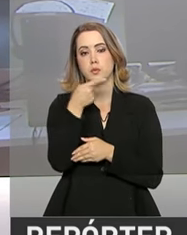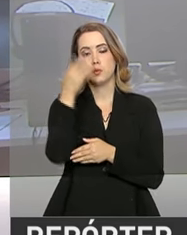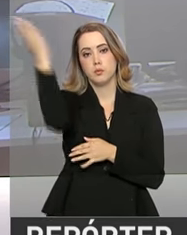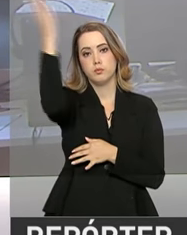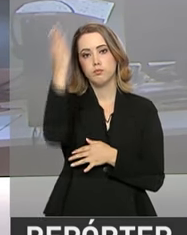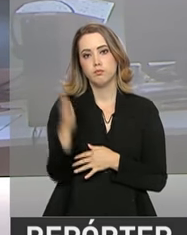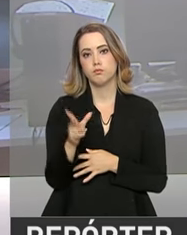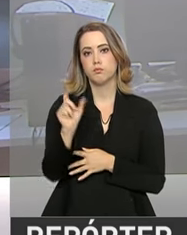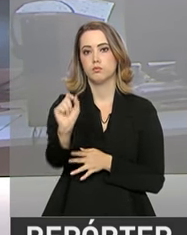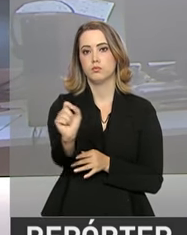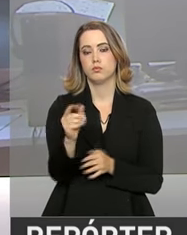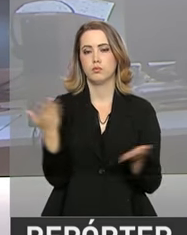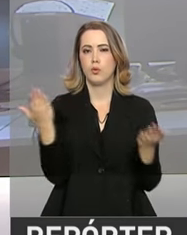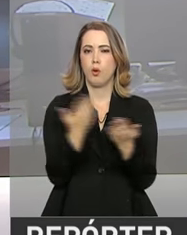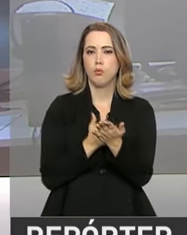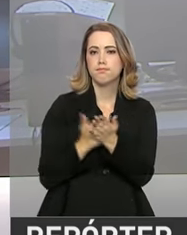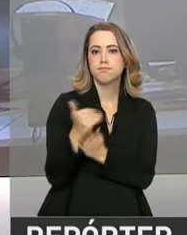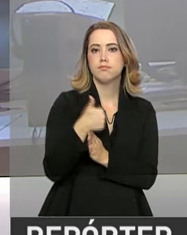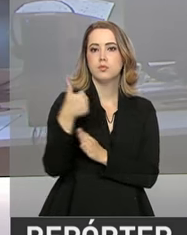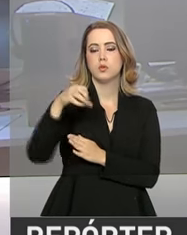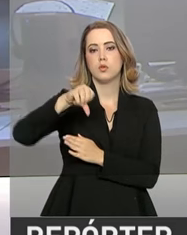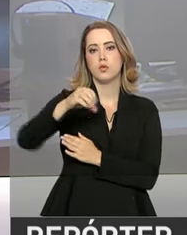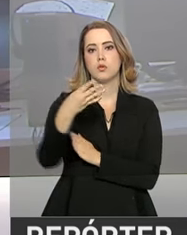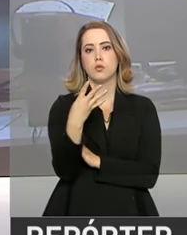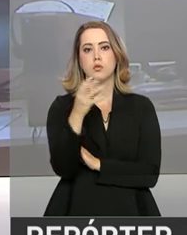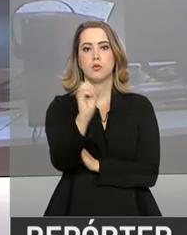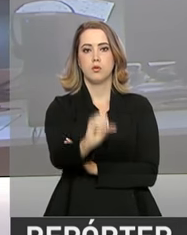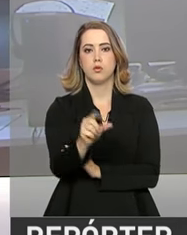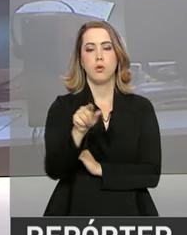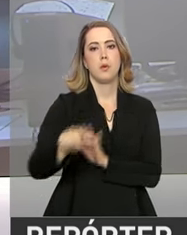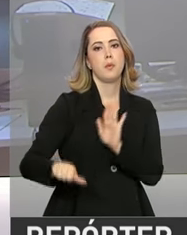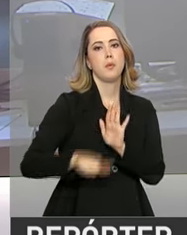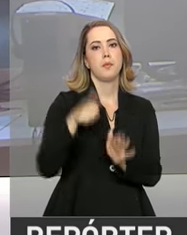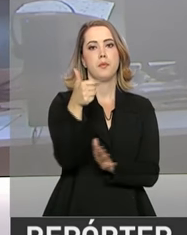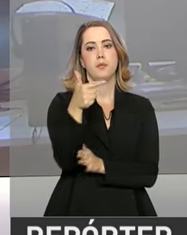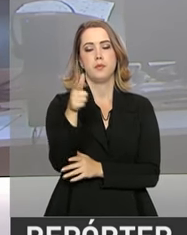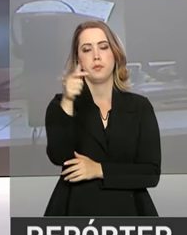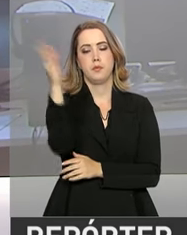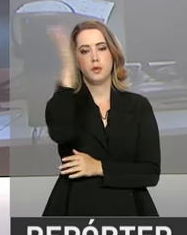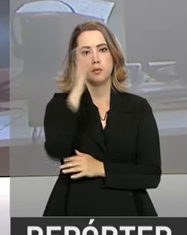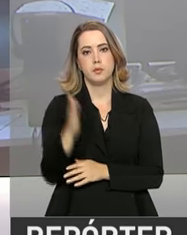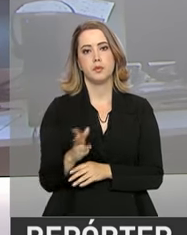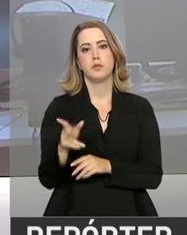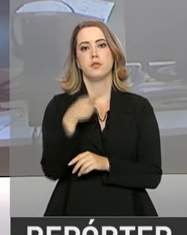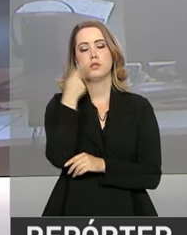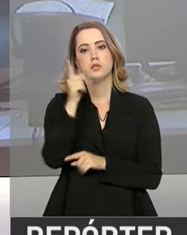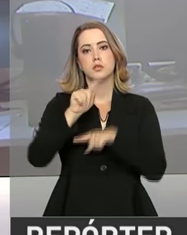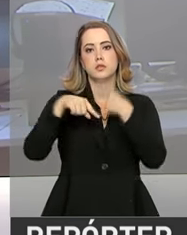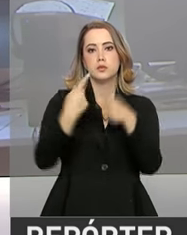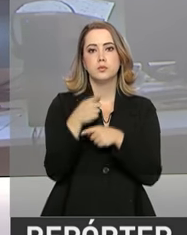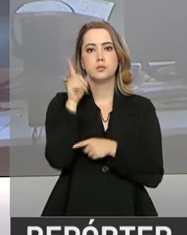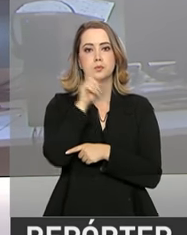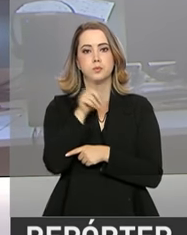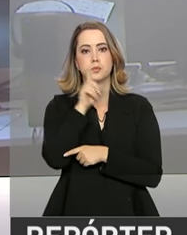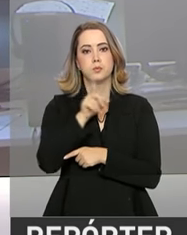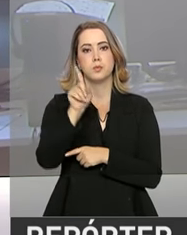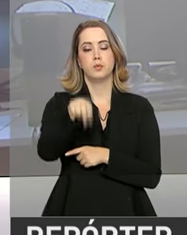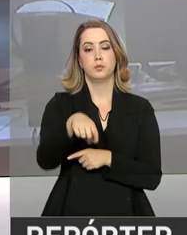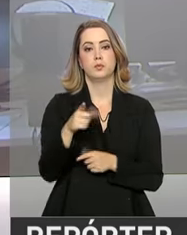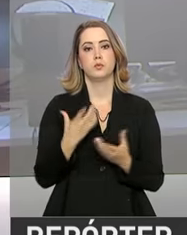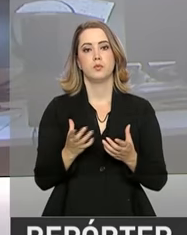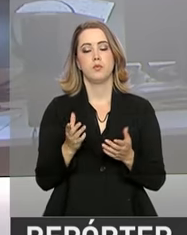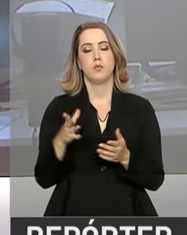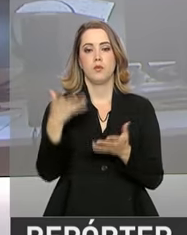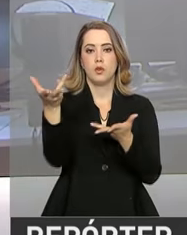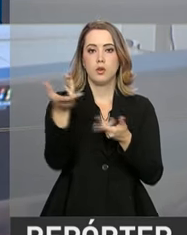desde 1949 o representante brasileiro é o primeiro orador do debate seguido pelos Estados Unidos que é o anfitrião